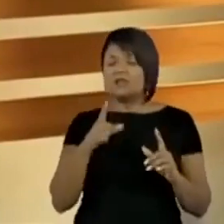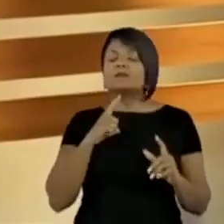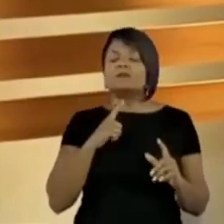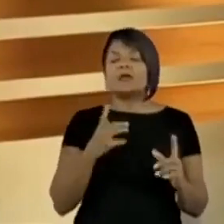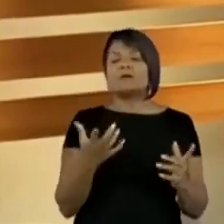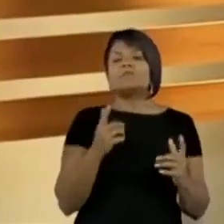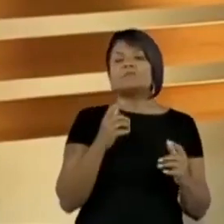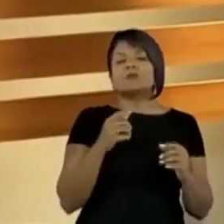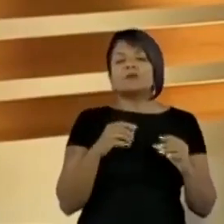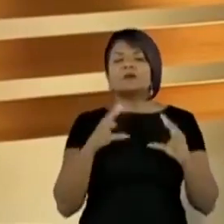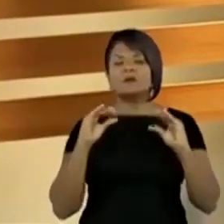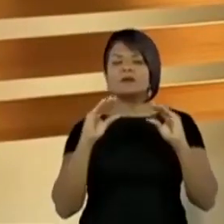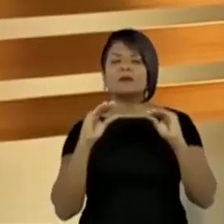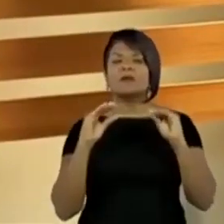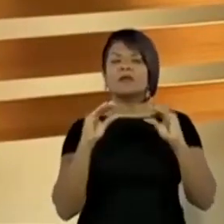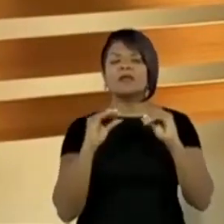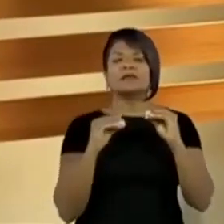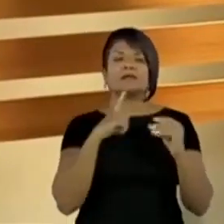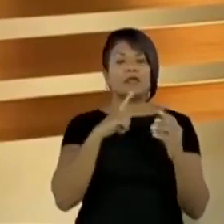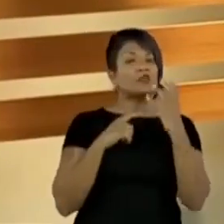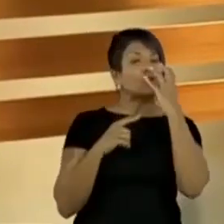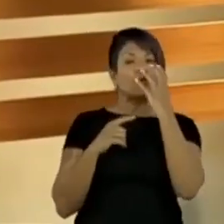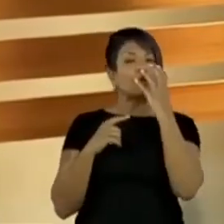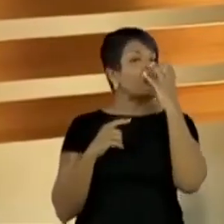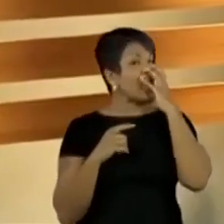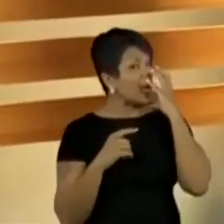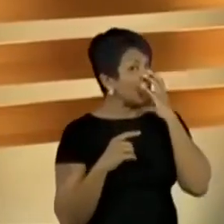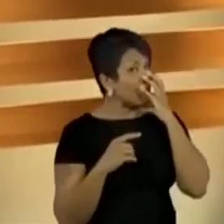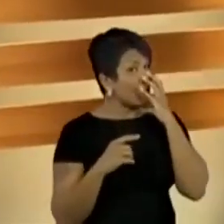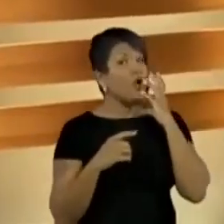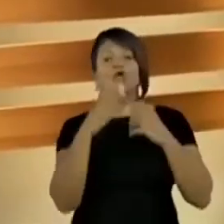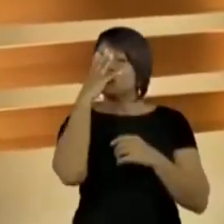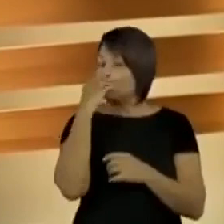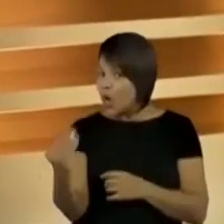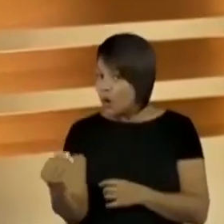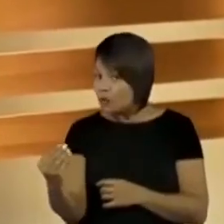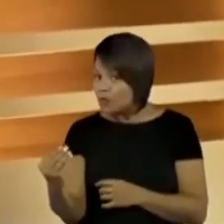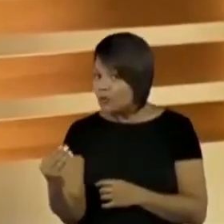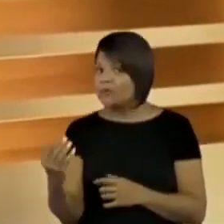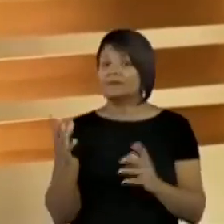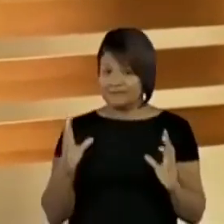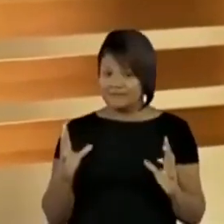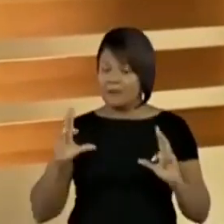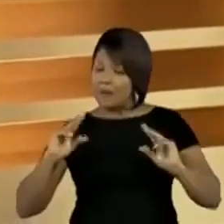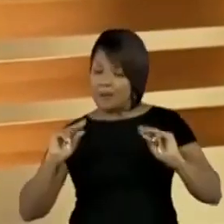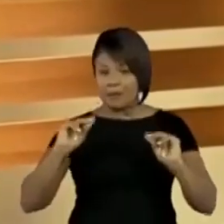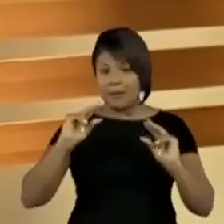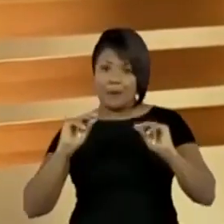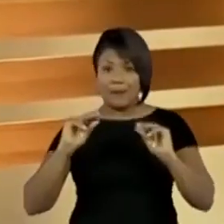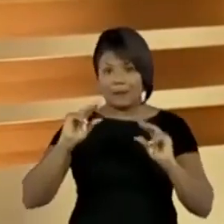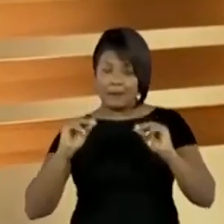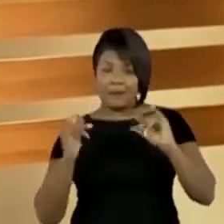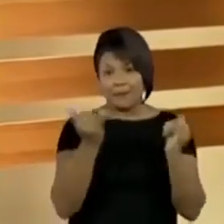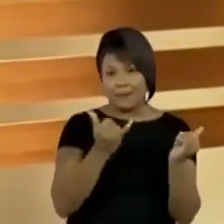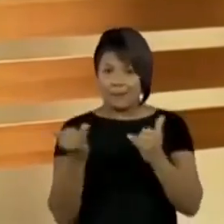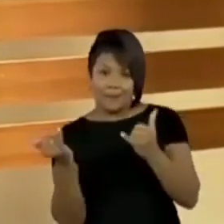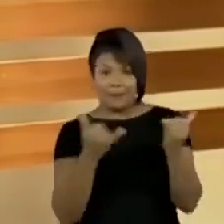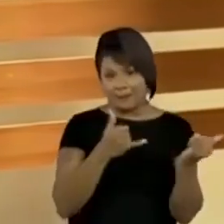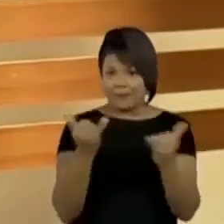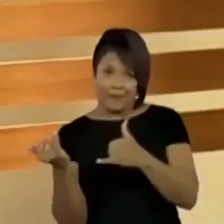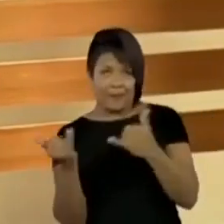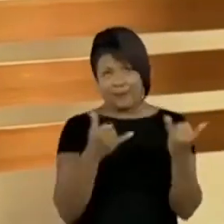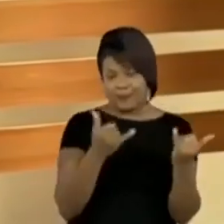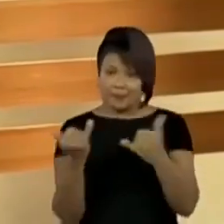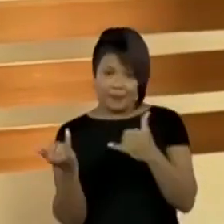exemplo, do Cão e o Lobo. Então, quando eu coloco aqueles bichinhos para conversar num texto, como se eles tivessem sentimentos